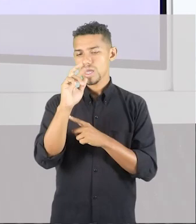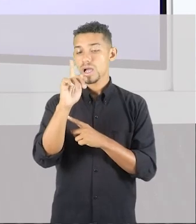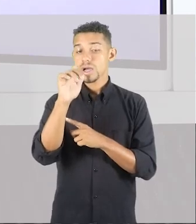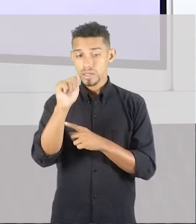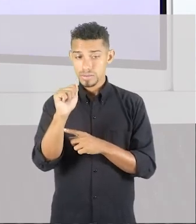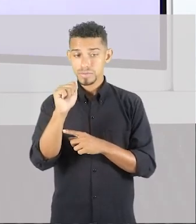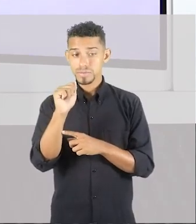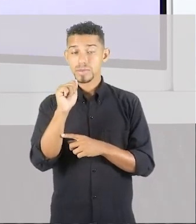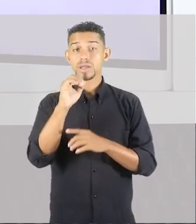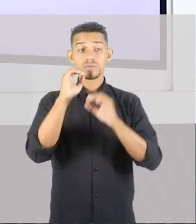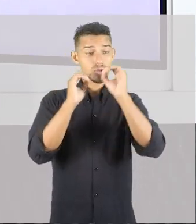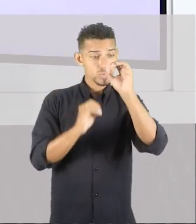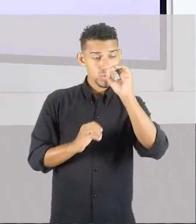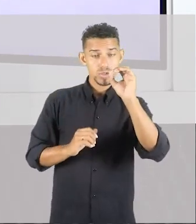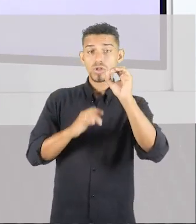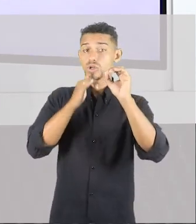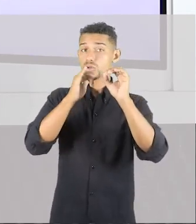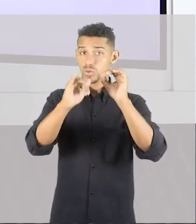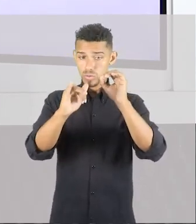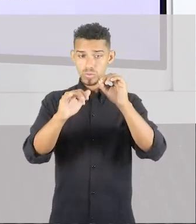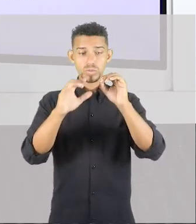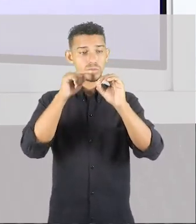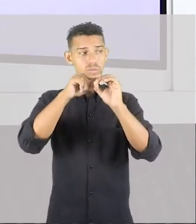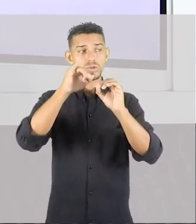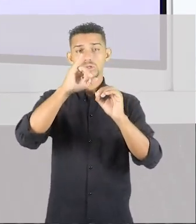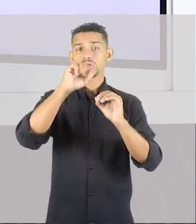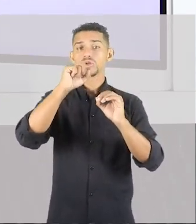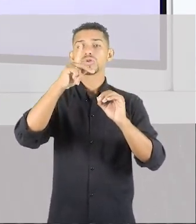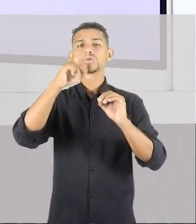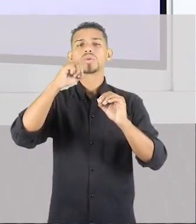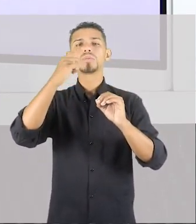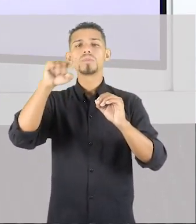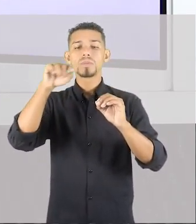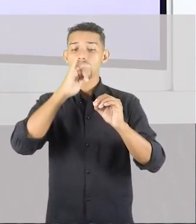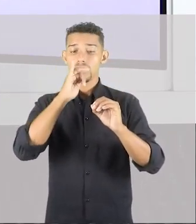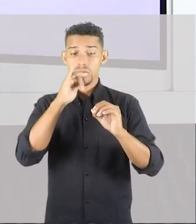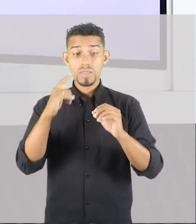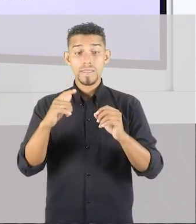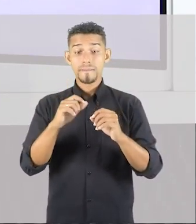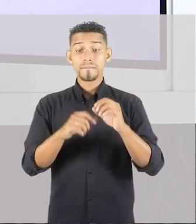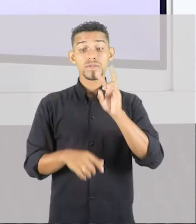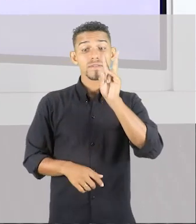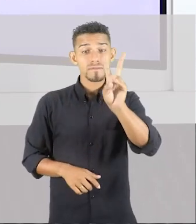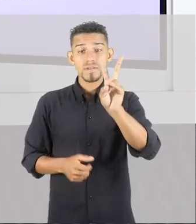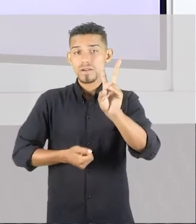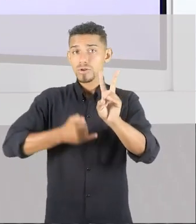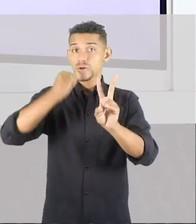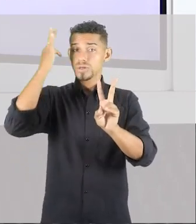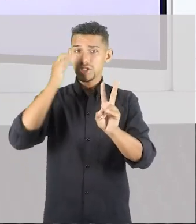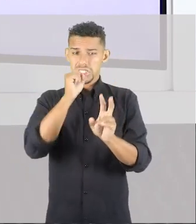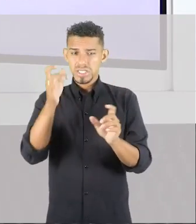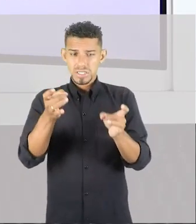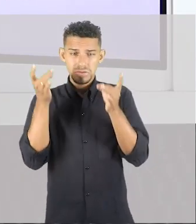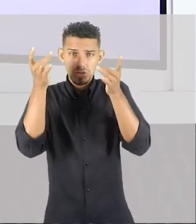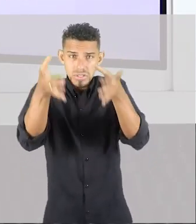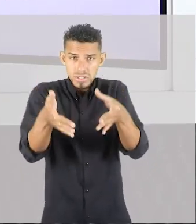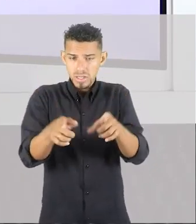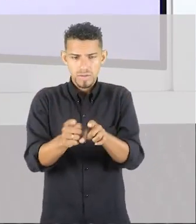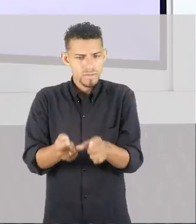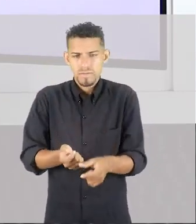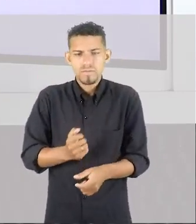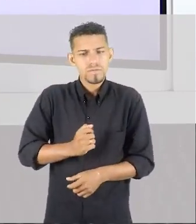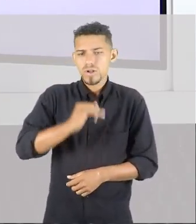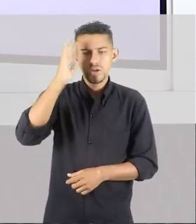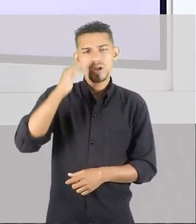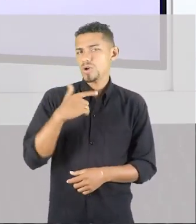isopor, V é a velocidade dela, logo, se eu só abandonar sem velocidade,